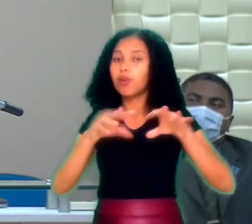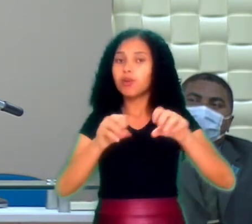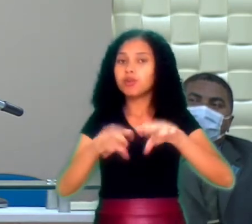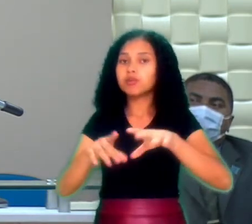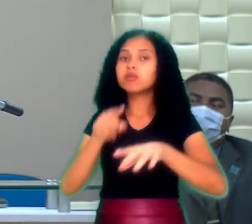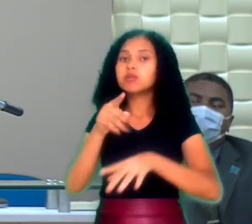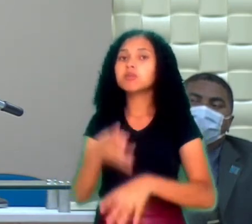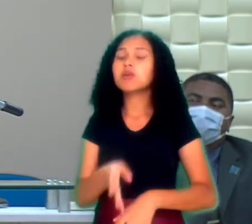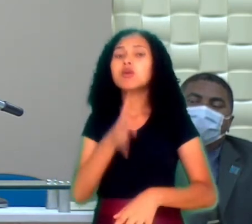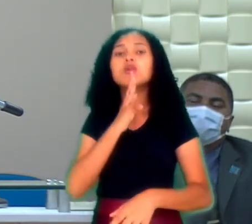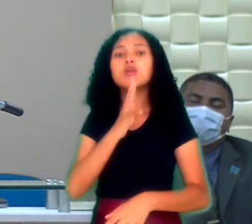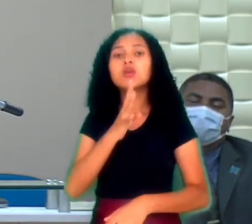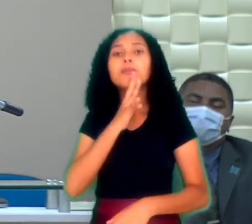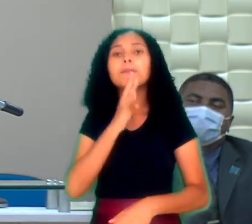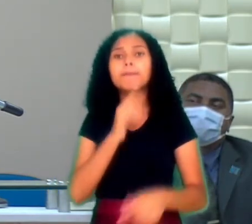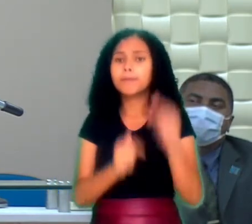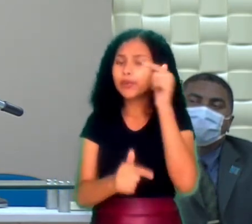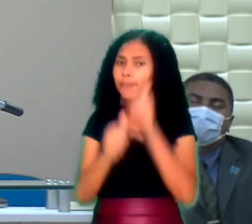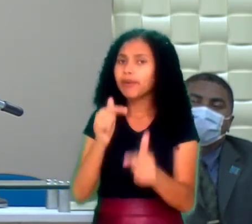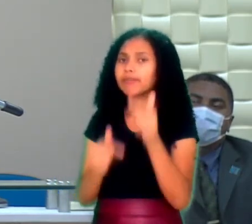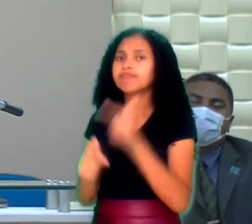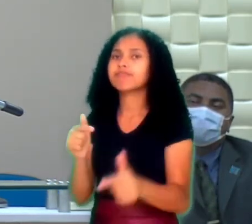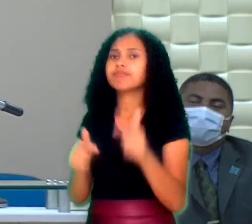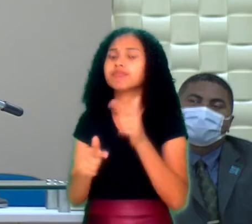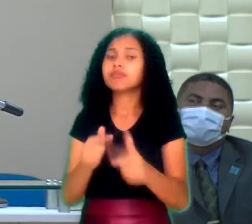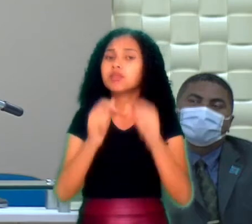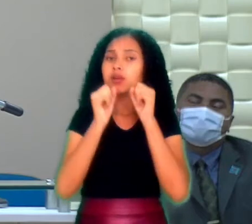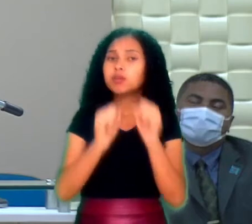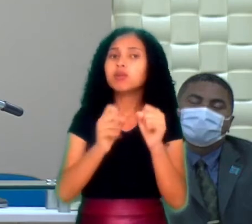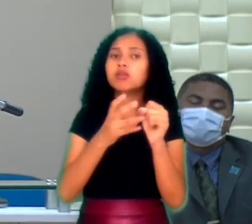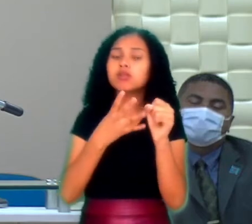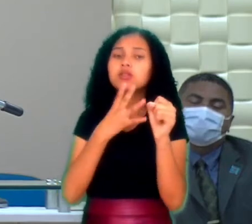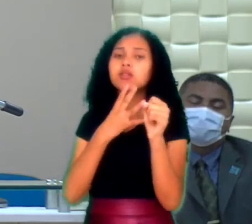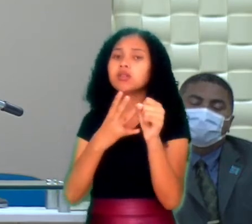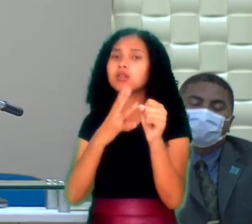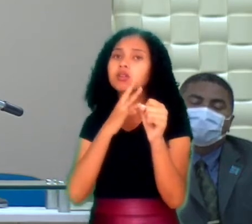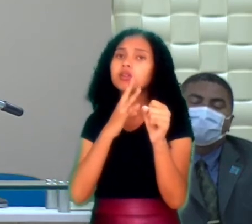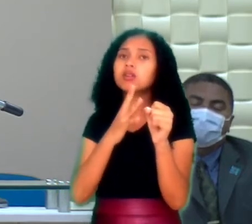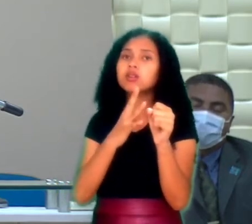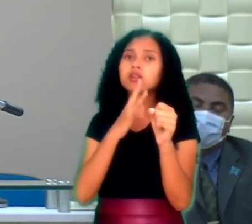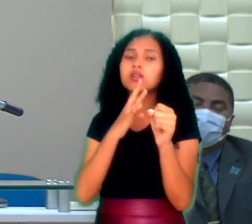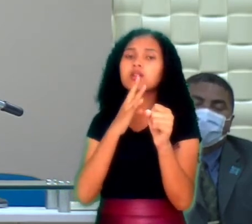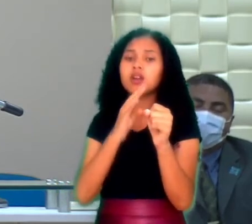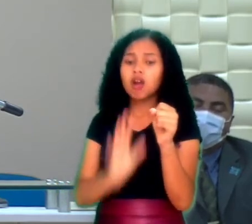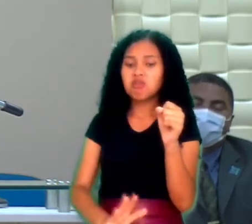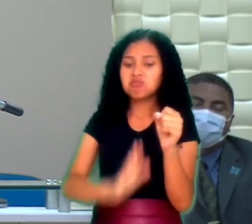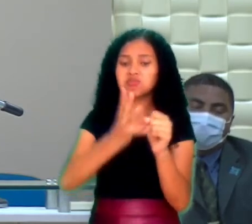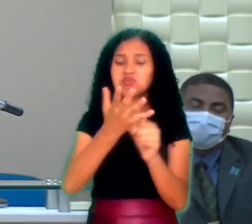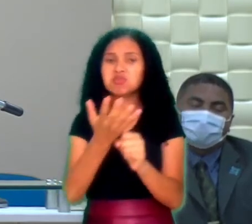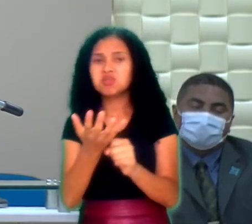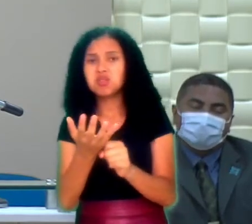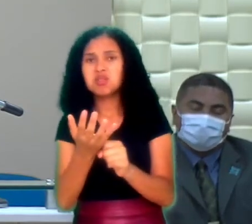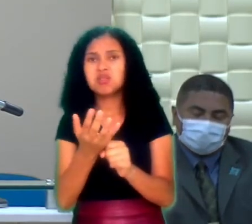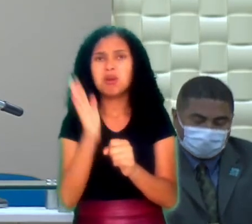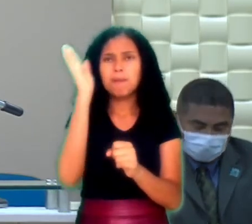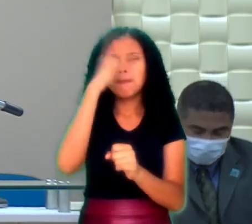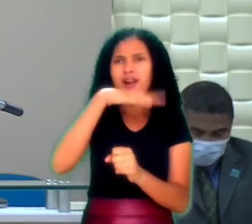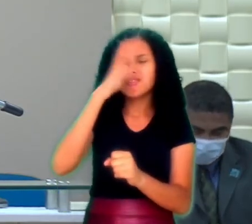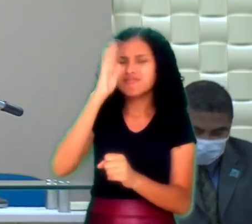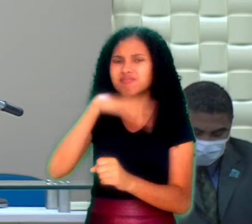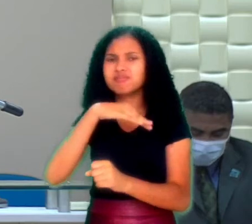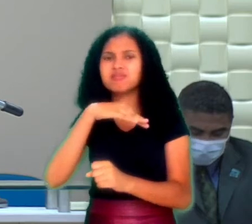a carga do navio. Imagina o prejuízo. A carga foi jogada fora para aliviar